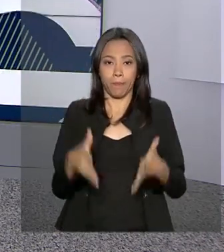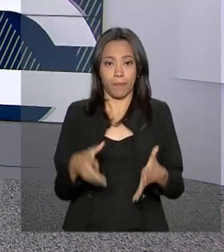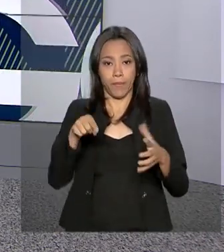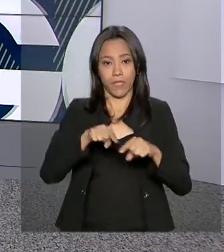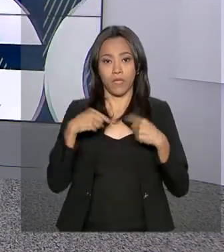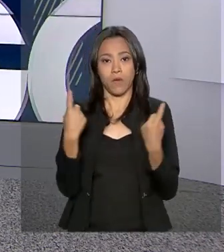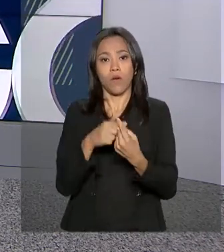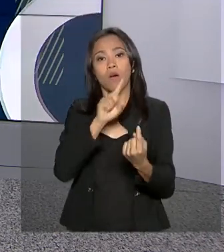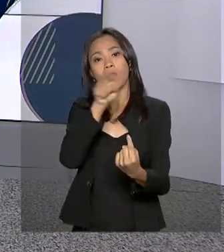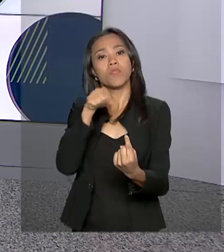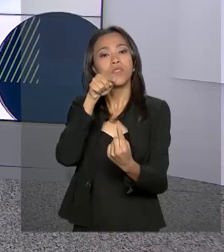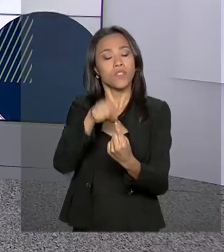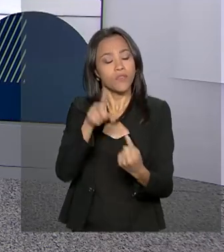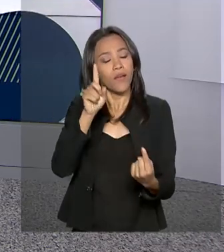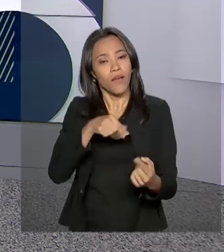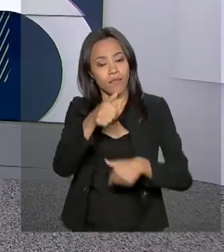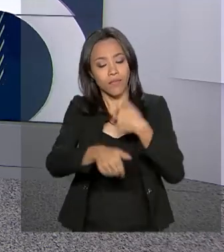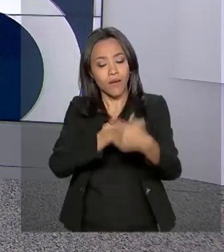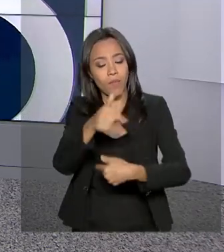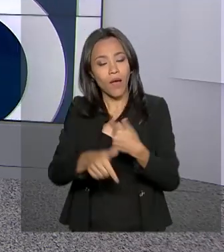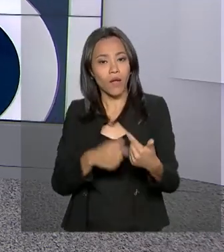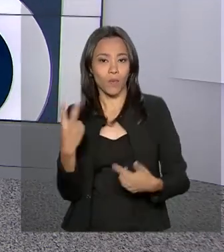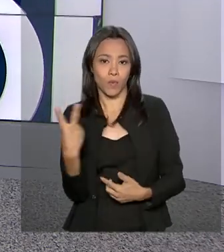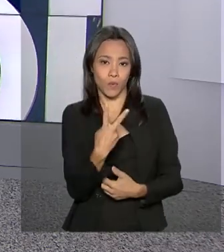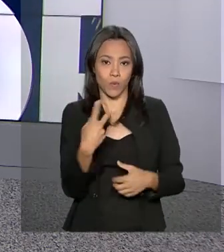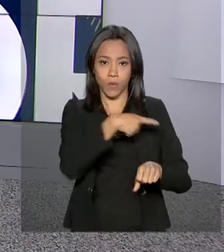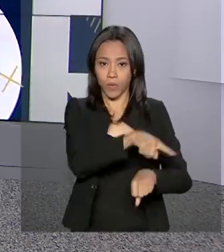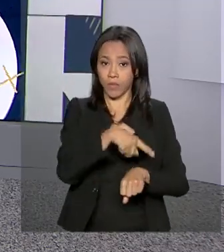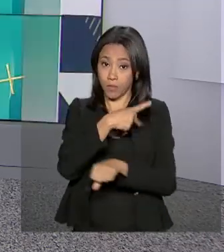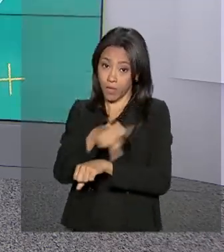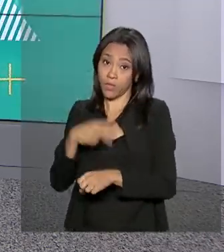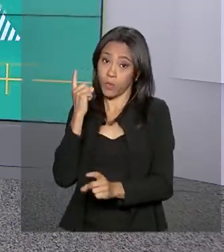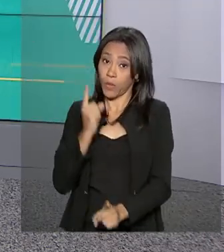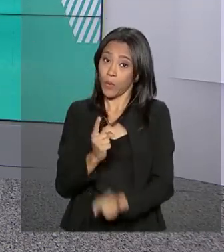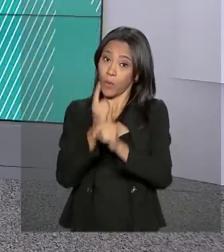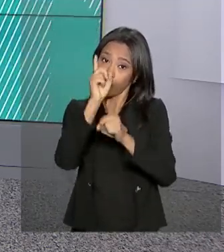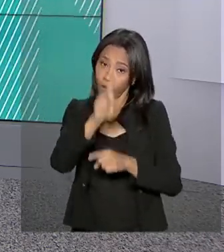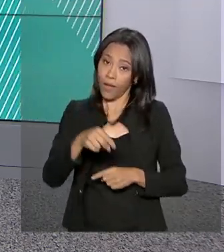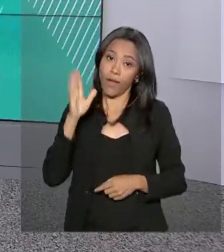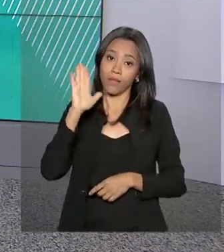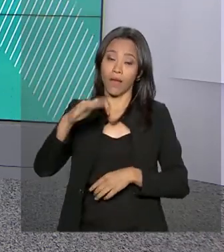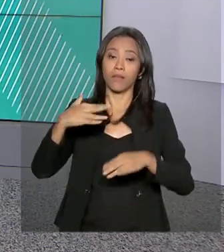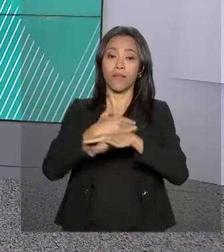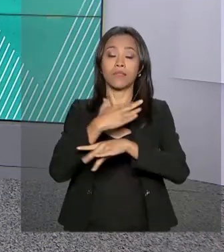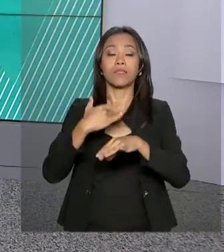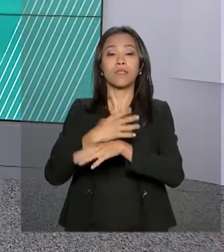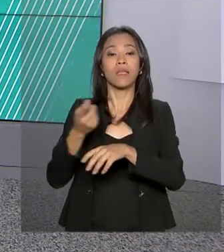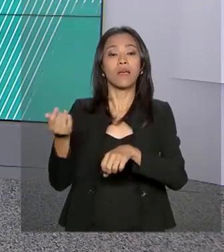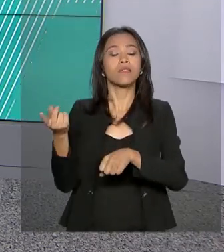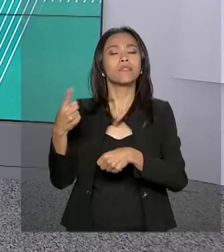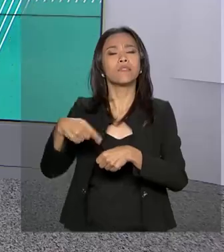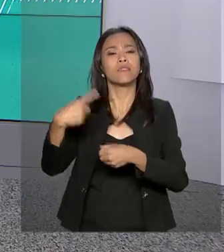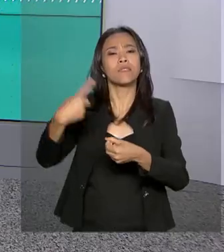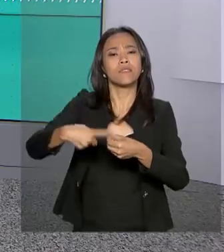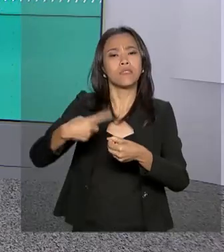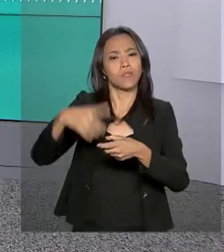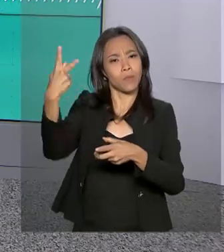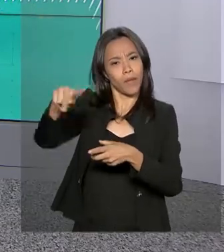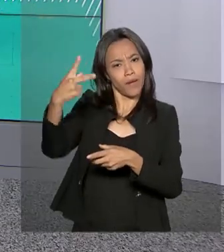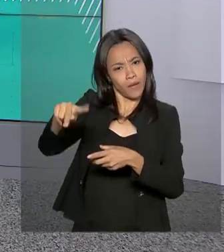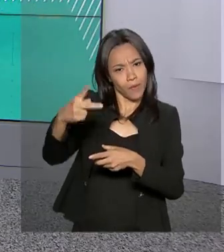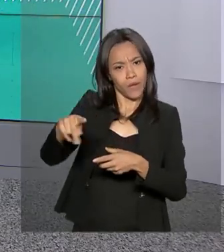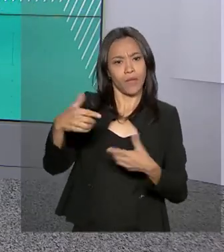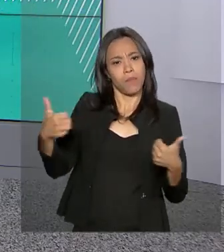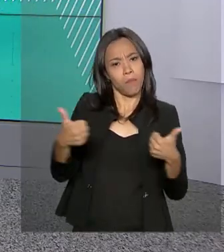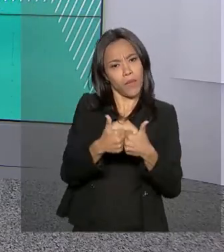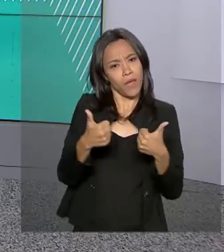ações integradas entre os três países. O encontro será à tarde na cidade paraguaia de Pedro Juan Caballero, vizinha da cidade de